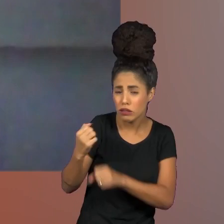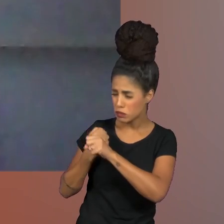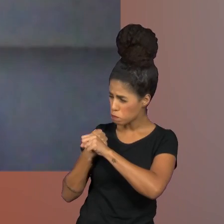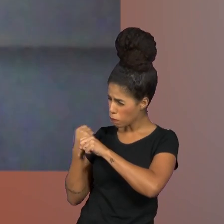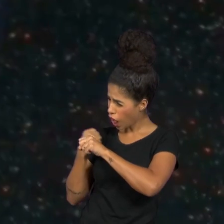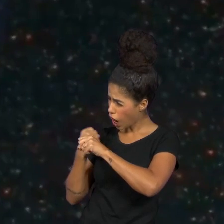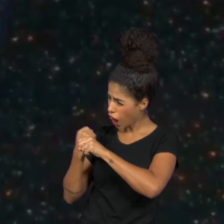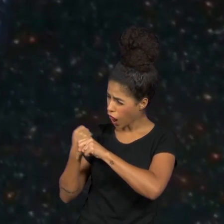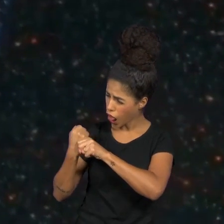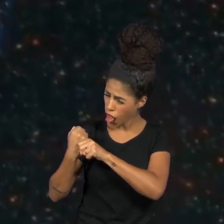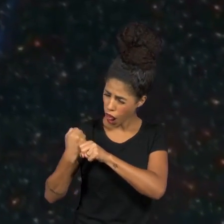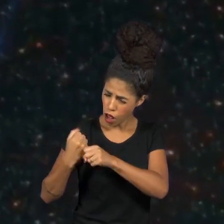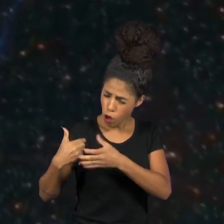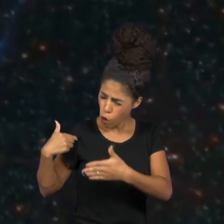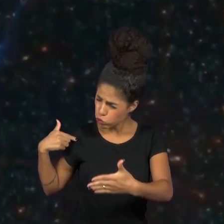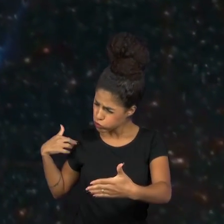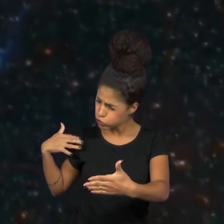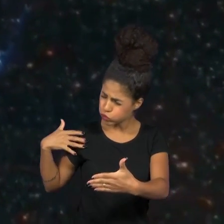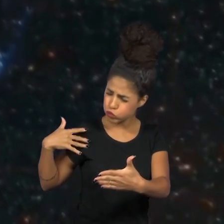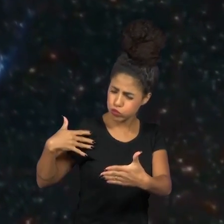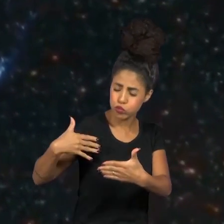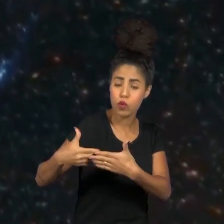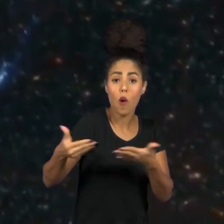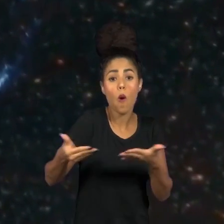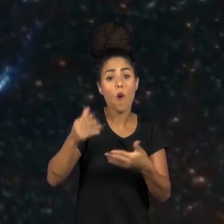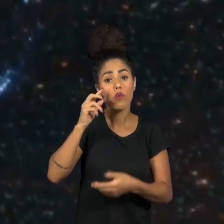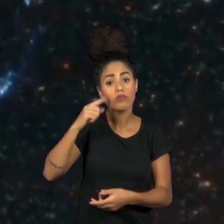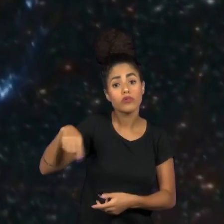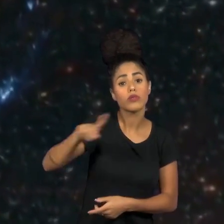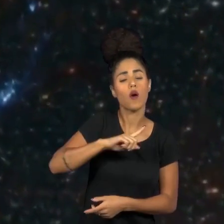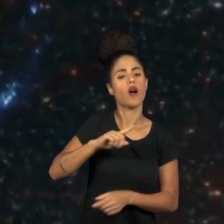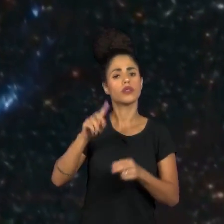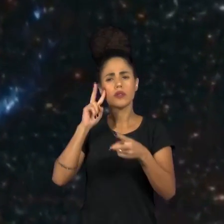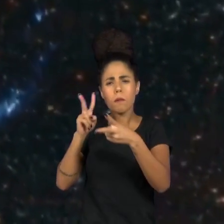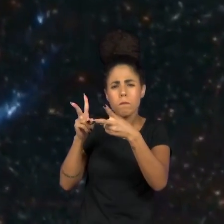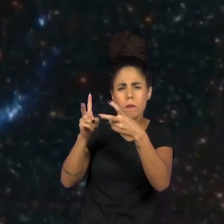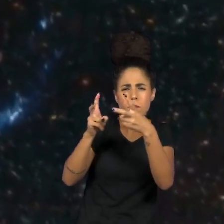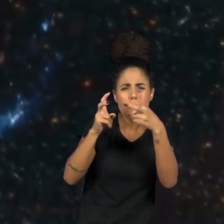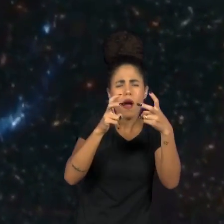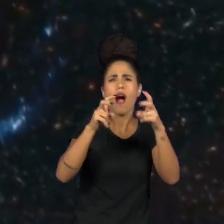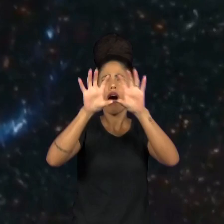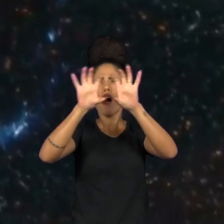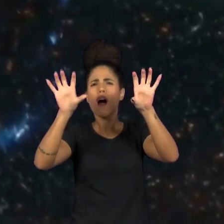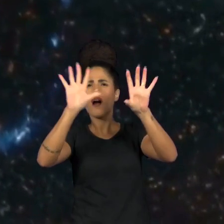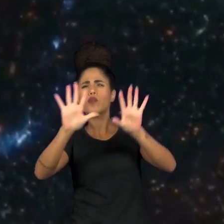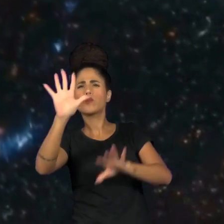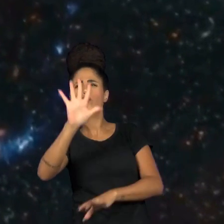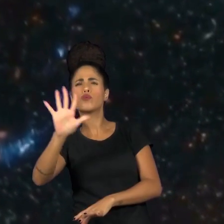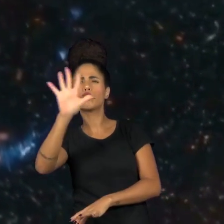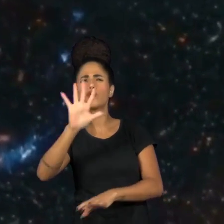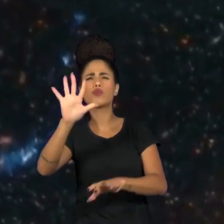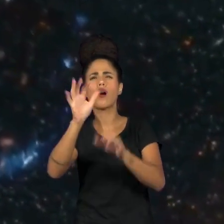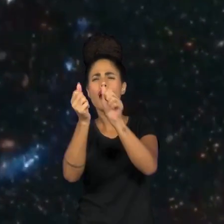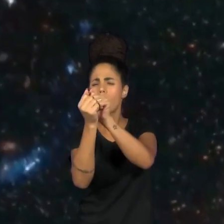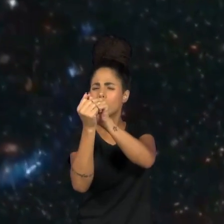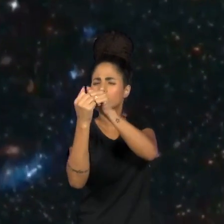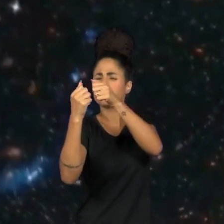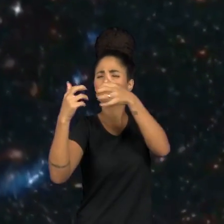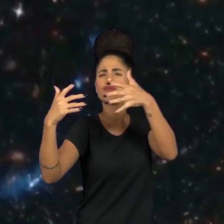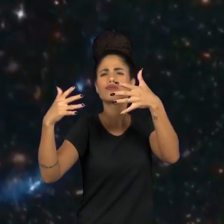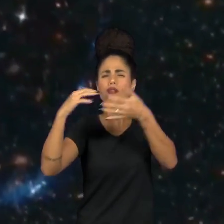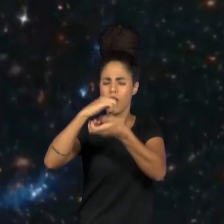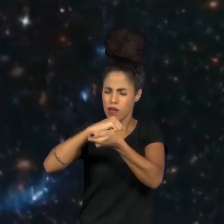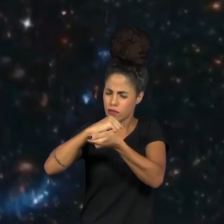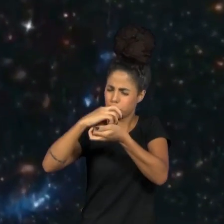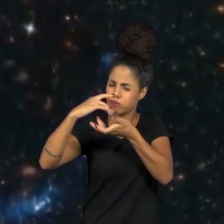anos-luz da Terra. E hoje a gente vê essa galáxia, que essa luz saiu dessa